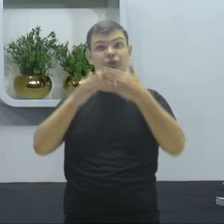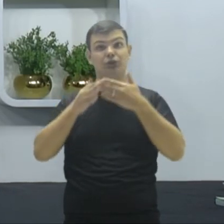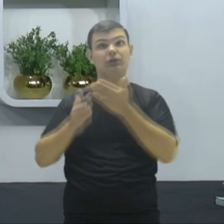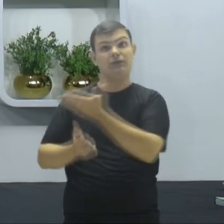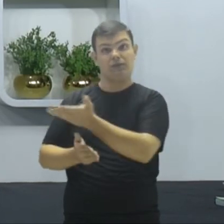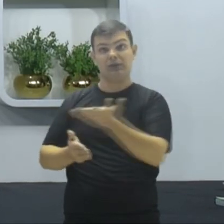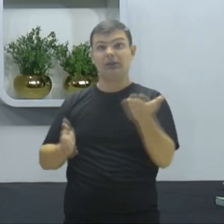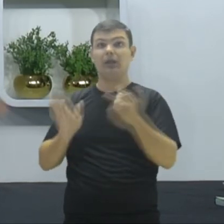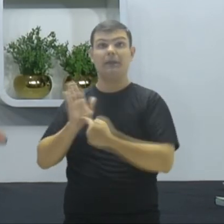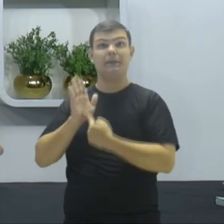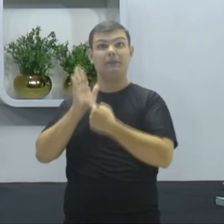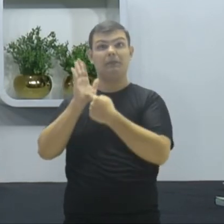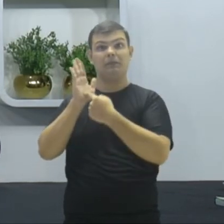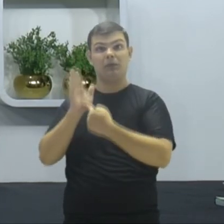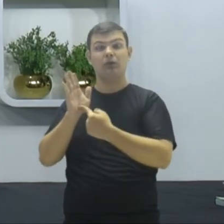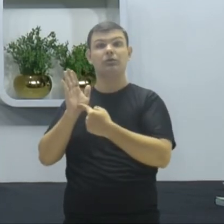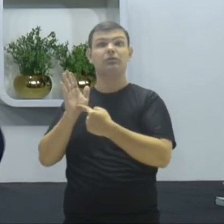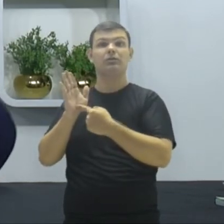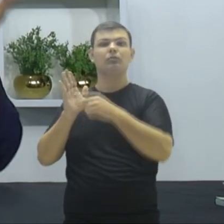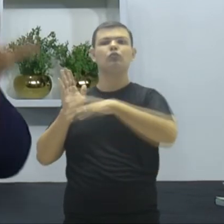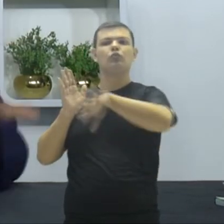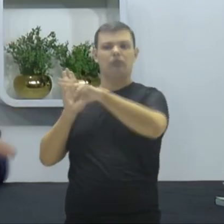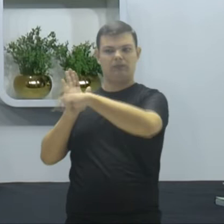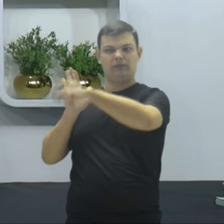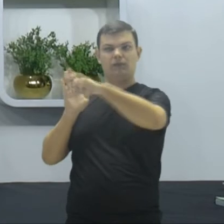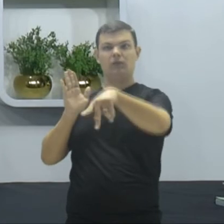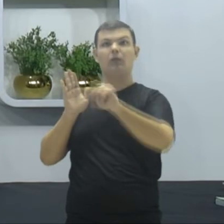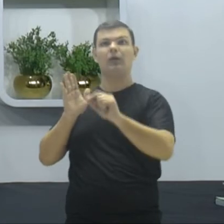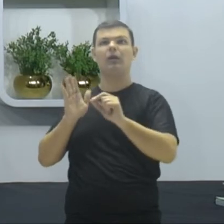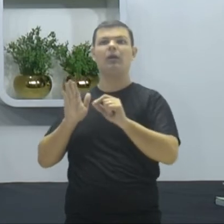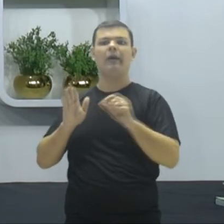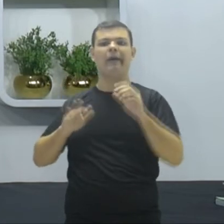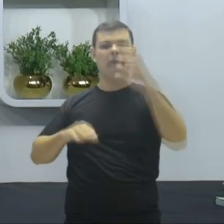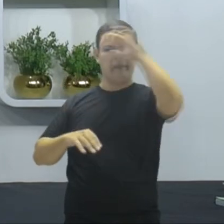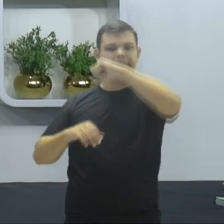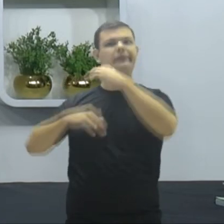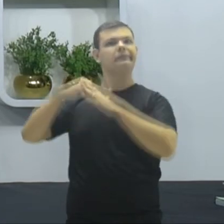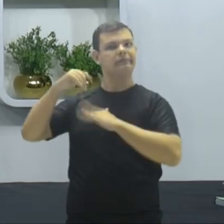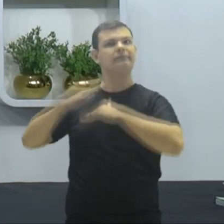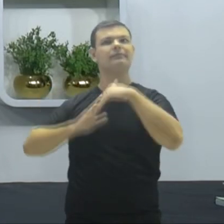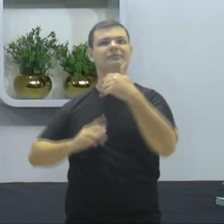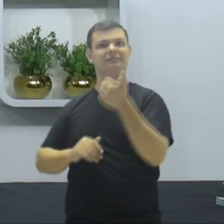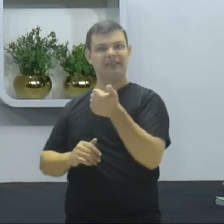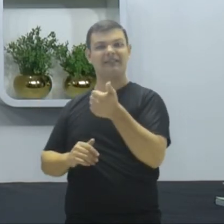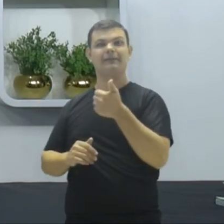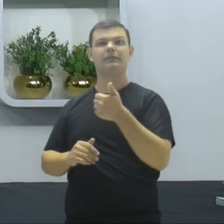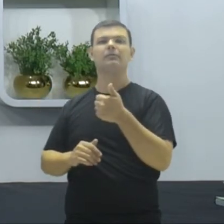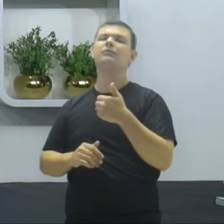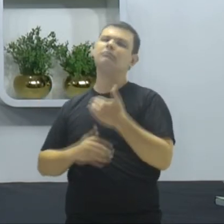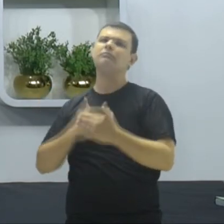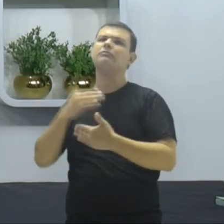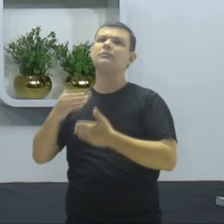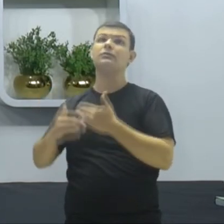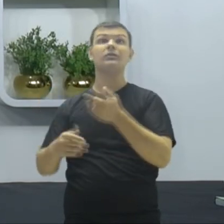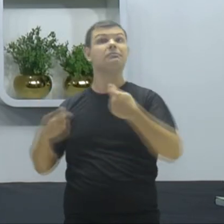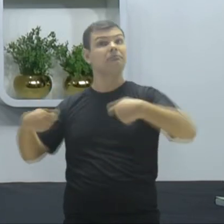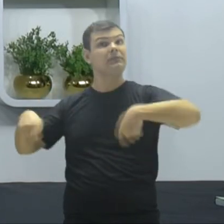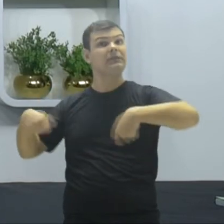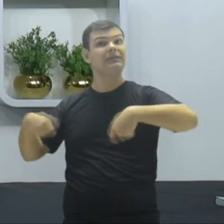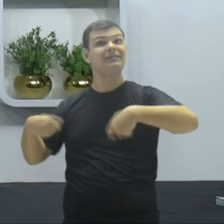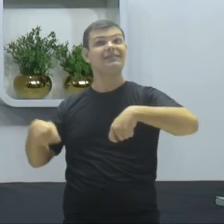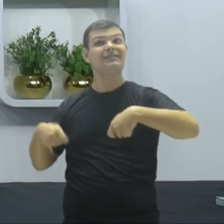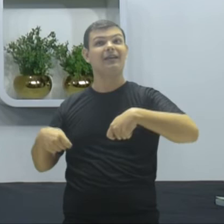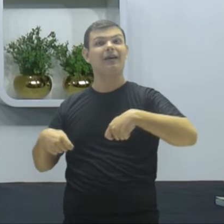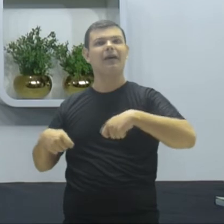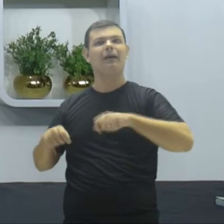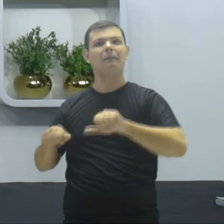nos mostrem para nós, os professores, novas habilidades. E aí vai chegar um momento que você vai precisar construir